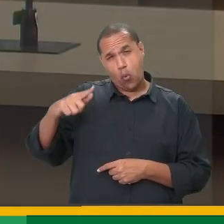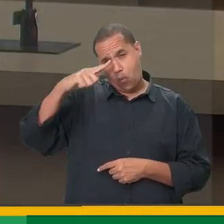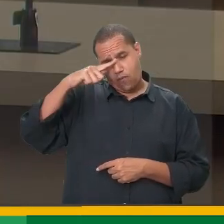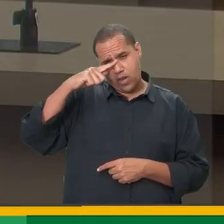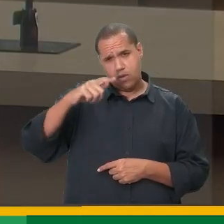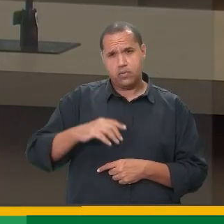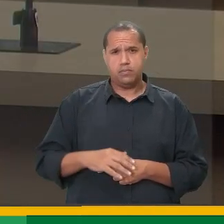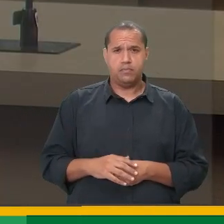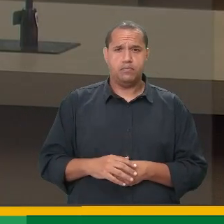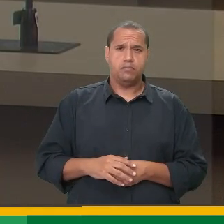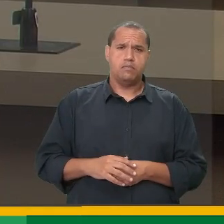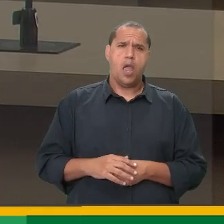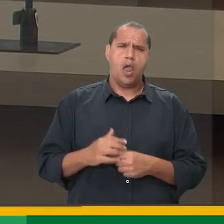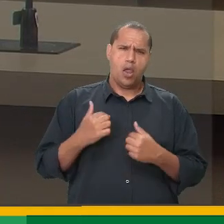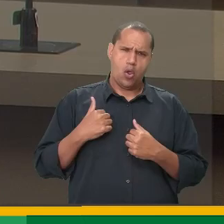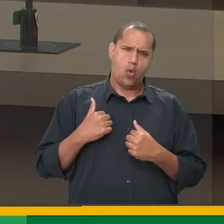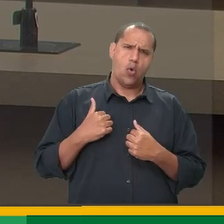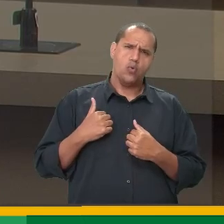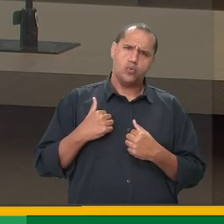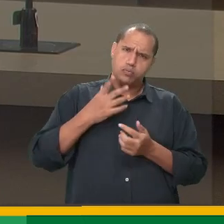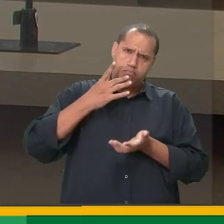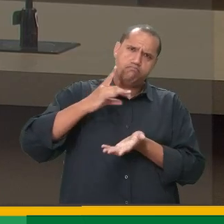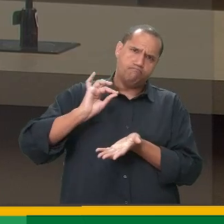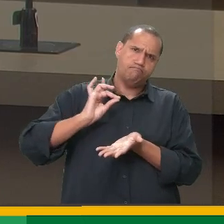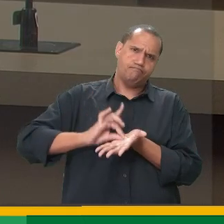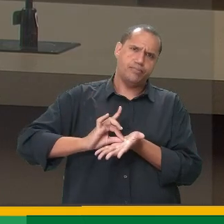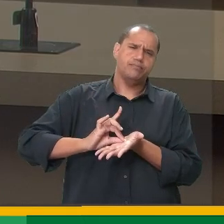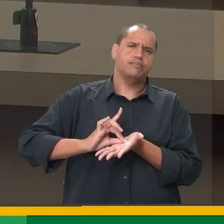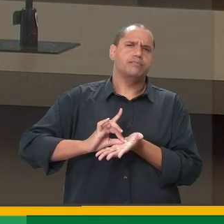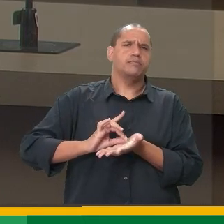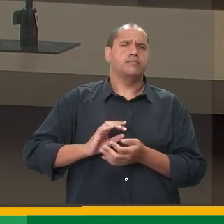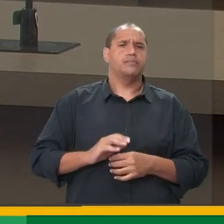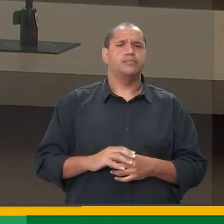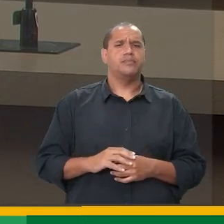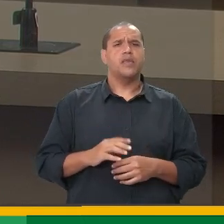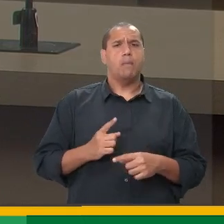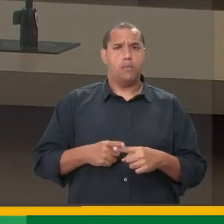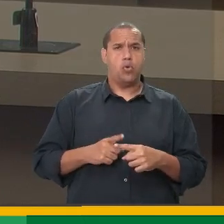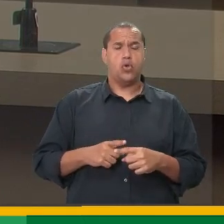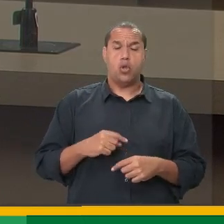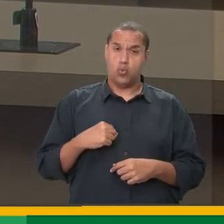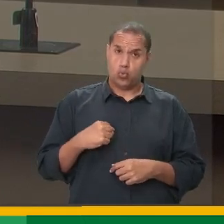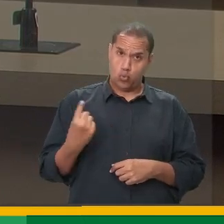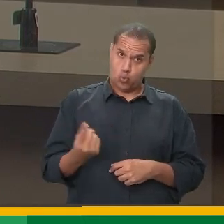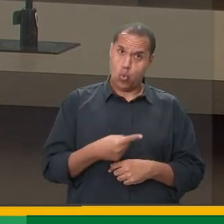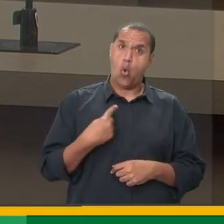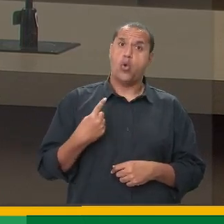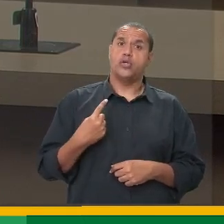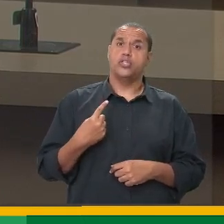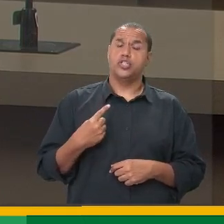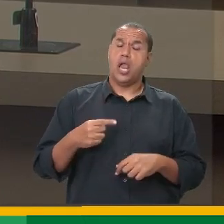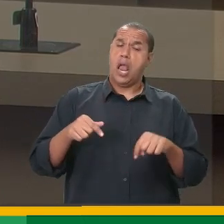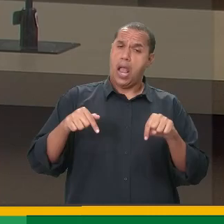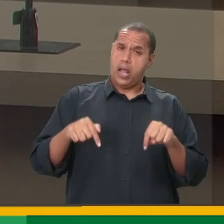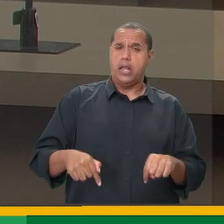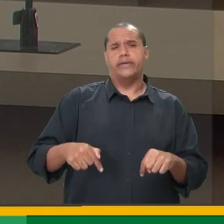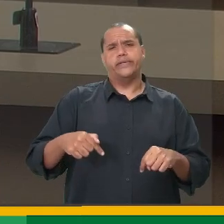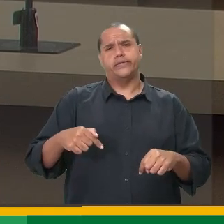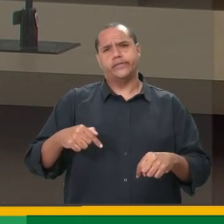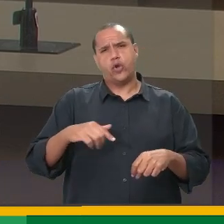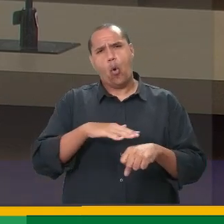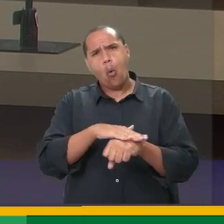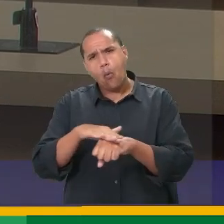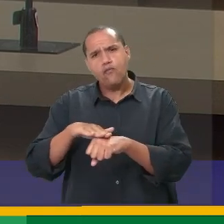extremamente honesto e sincero que é uma discussão que nós tratamos de forma profunda que é